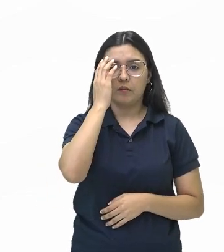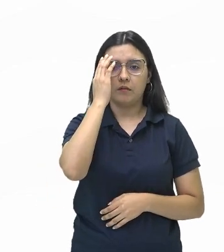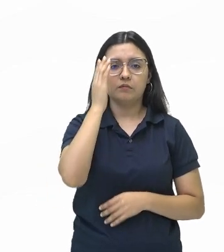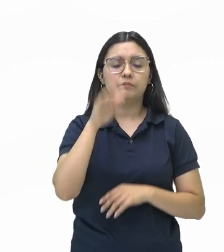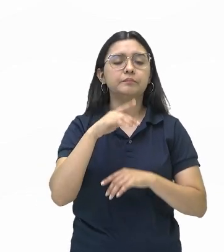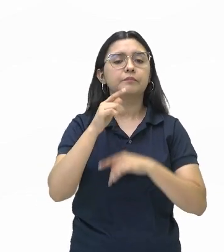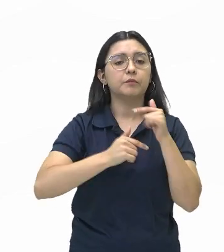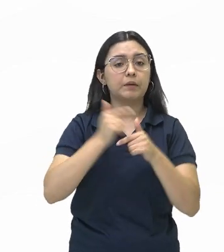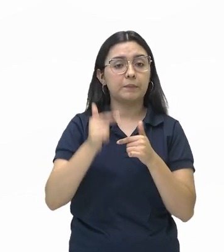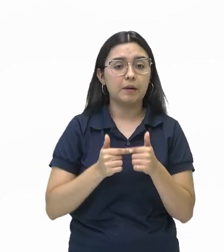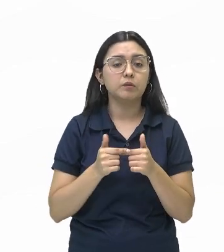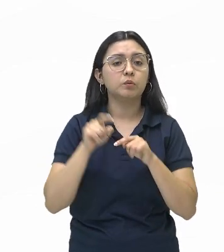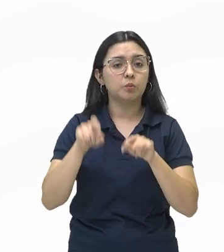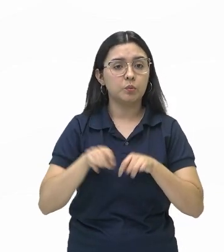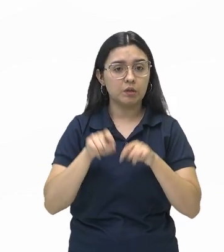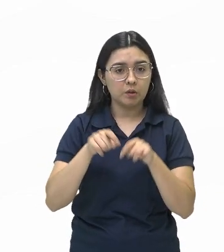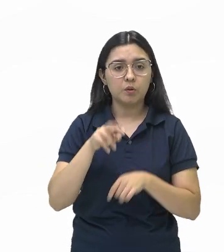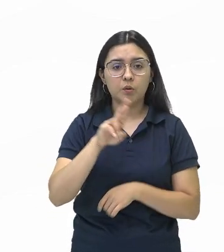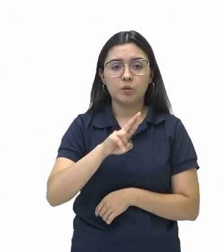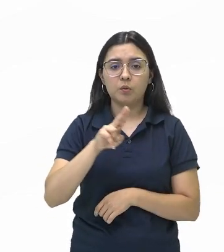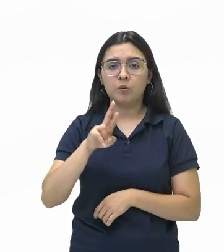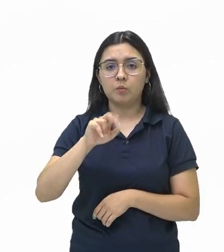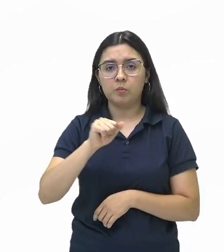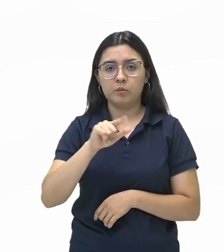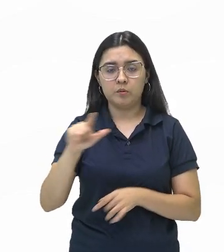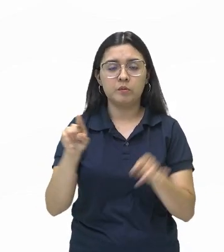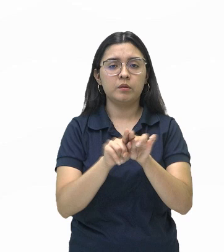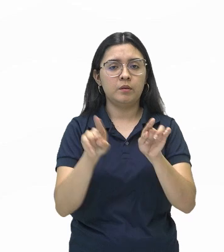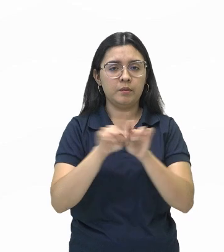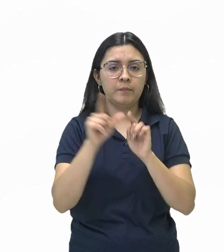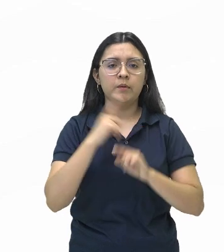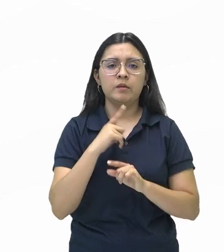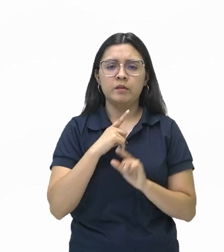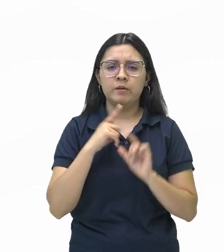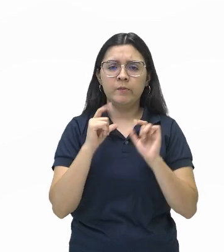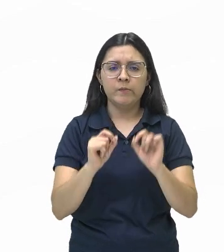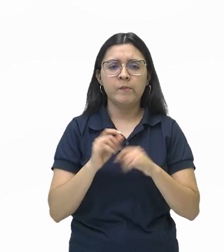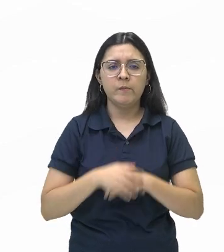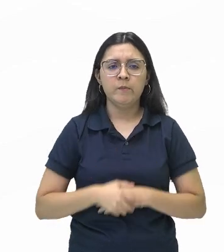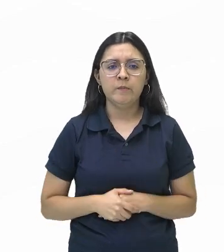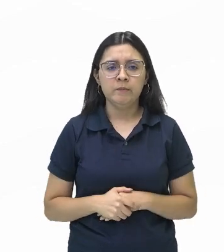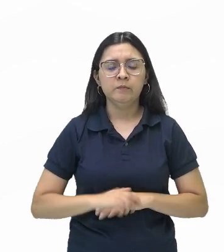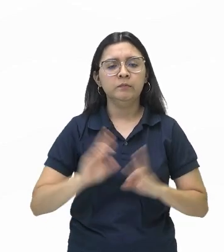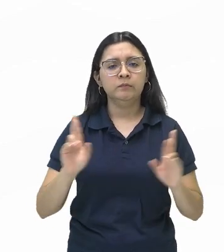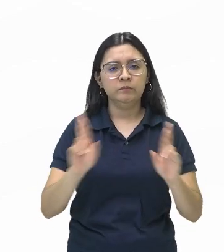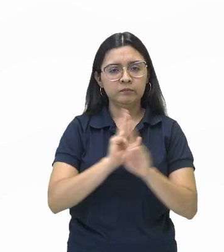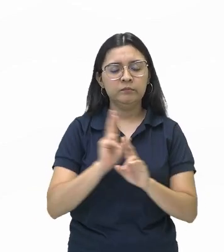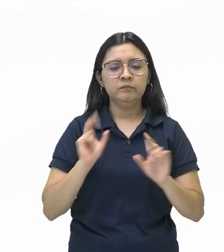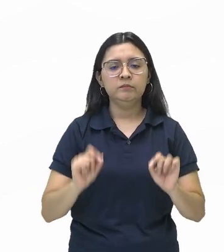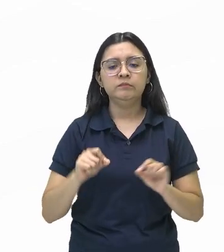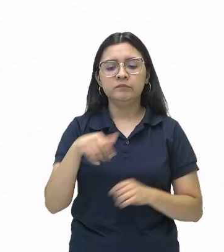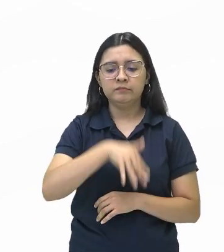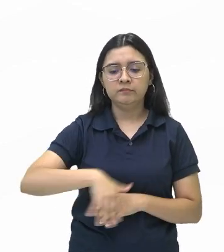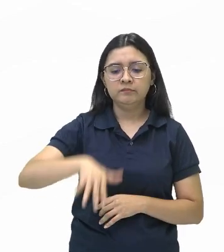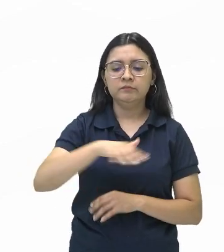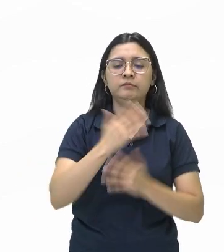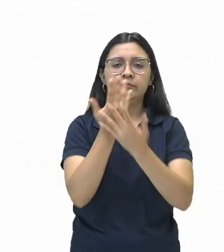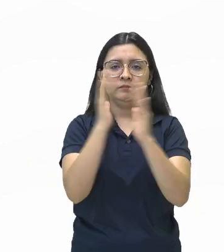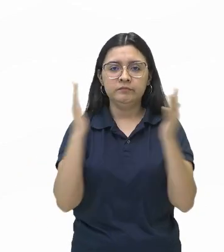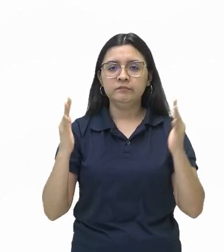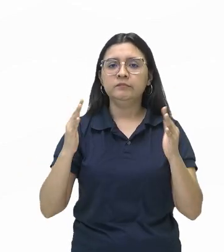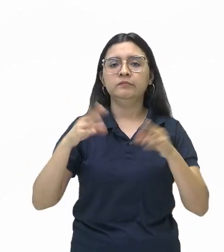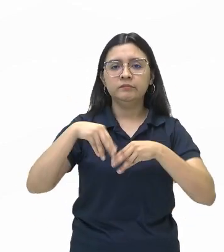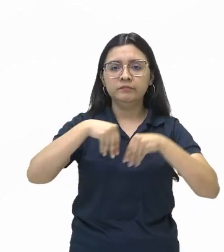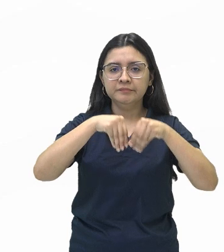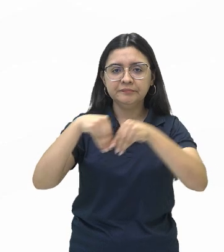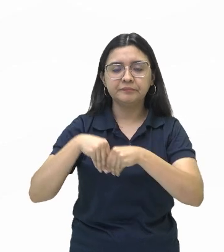O trabalho rural também, ele tem também uma forte ligação com a terra, com a natureza, através da agricultura